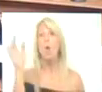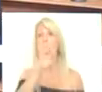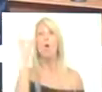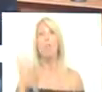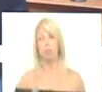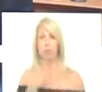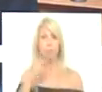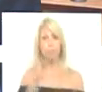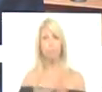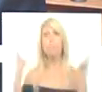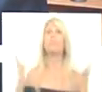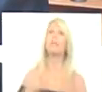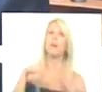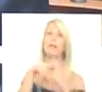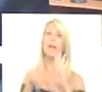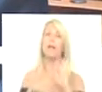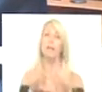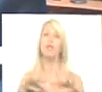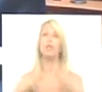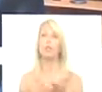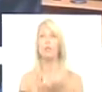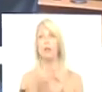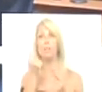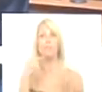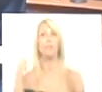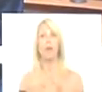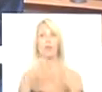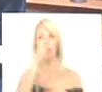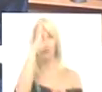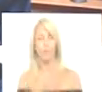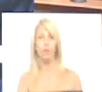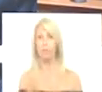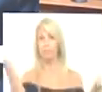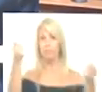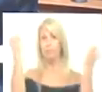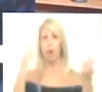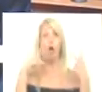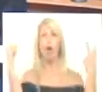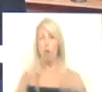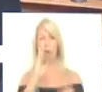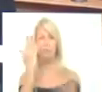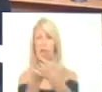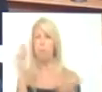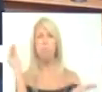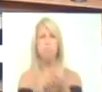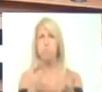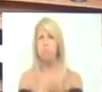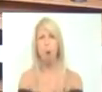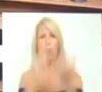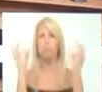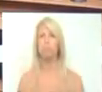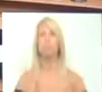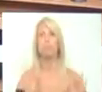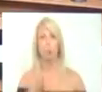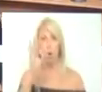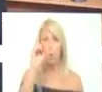na matemática da ética social da austeridade deste governo. Propaganda e corte de cheques aos pobres. Depois de cortarem 40 euros por